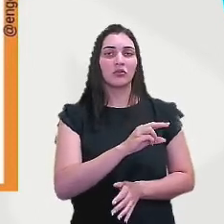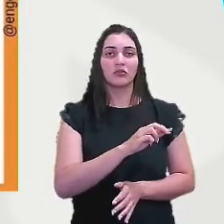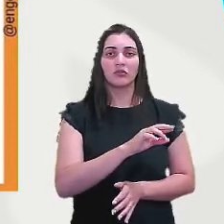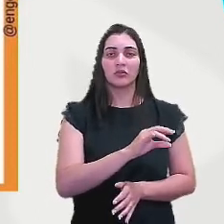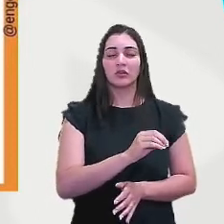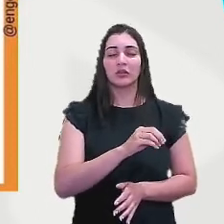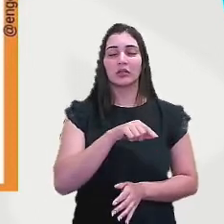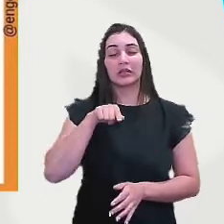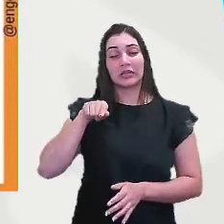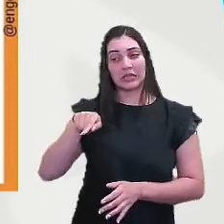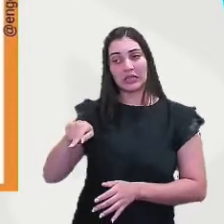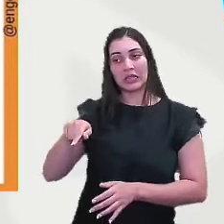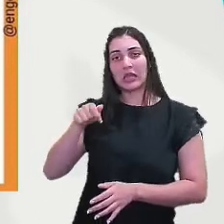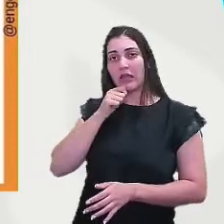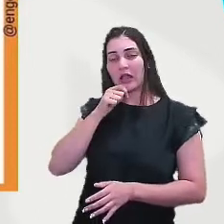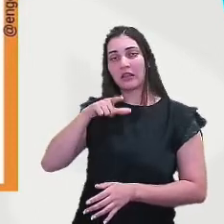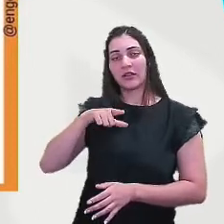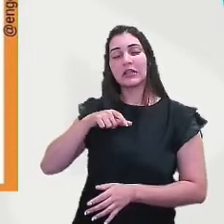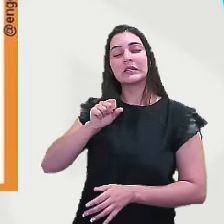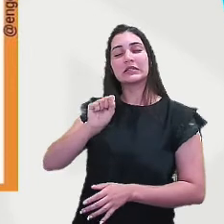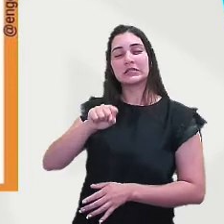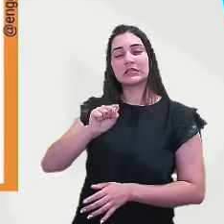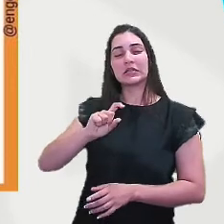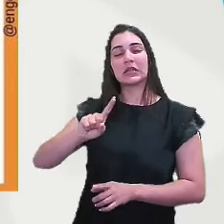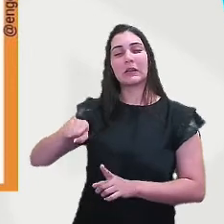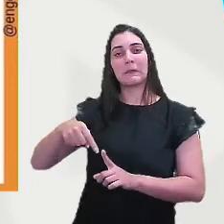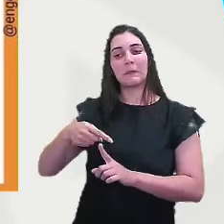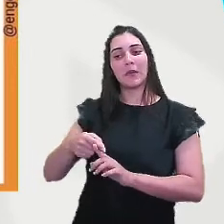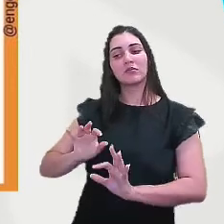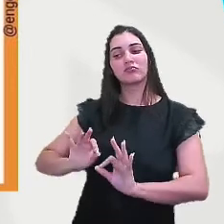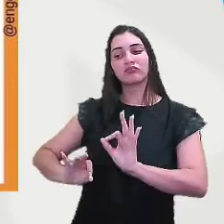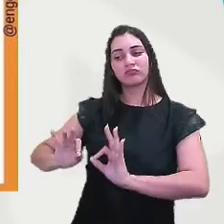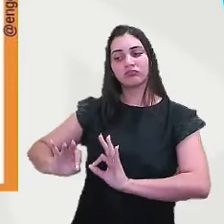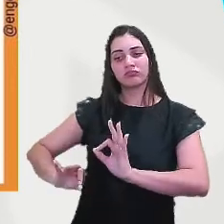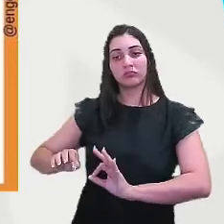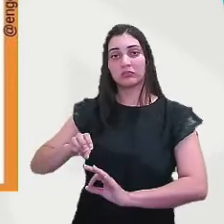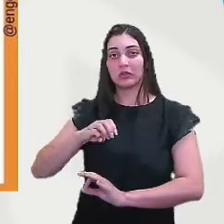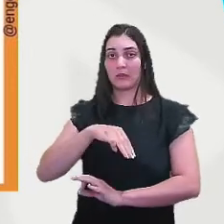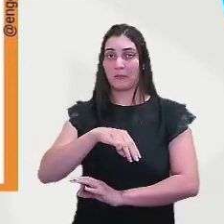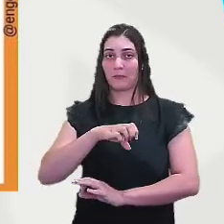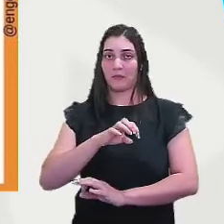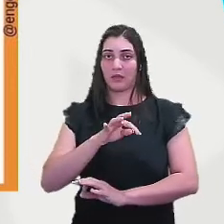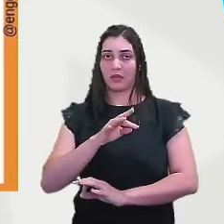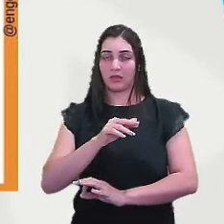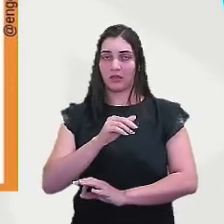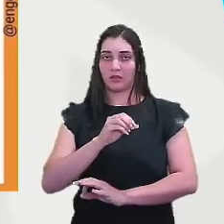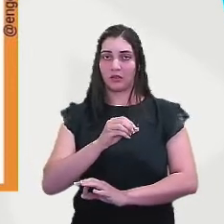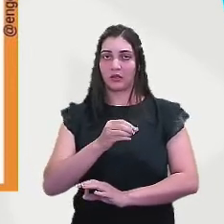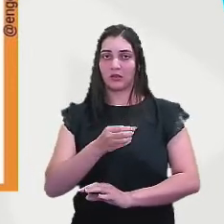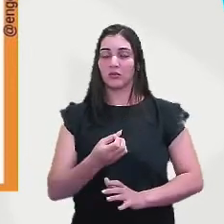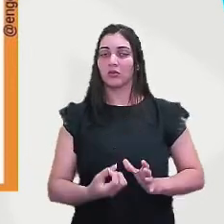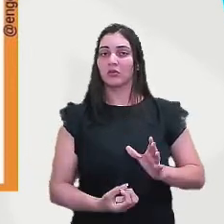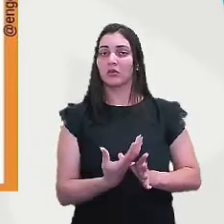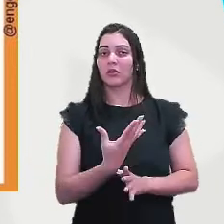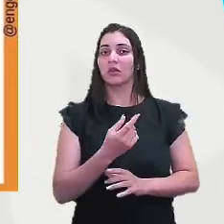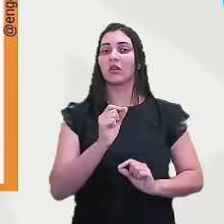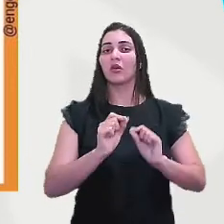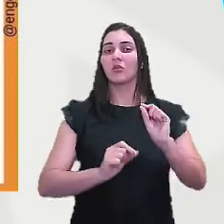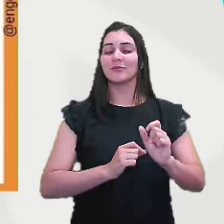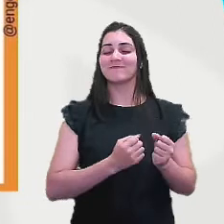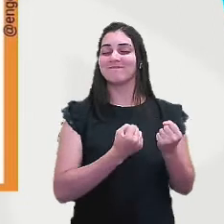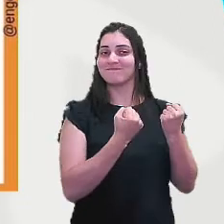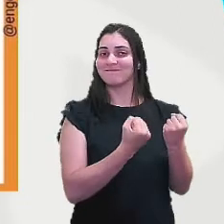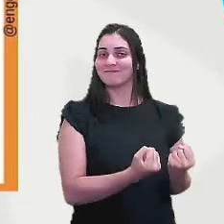nos aterros sanitários? Sim, mas de uma forma controlada. Esse metano queria, vamos dizer assim, promover o agravamento